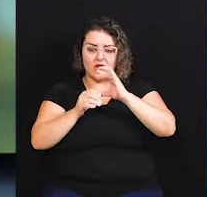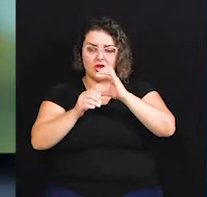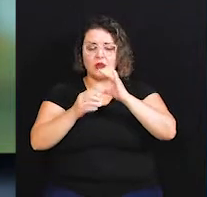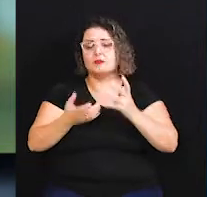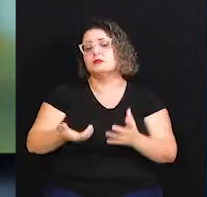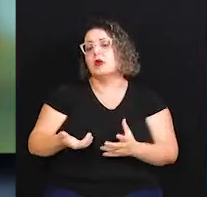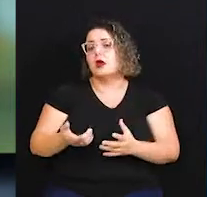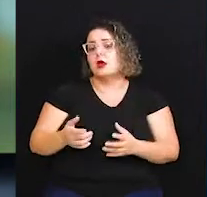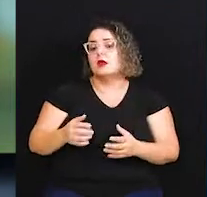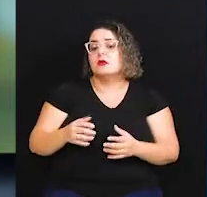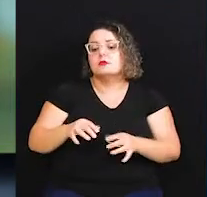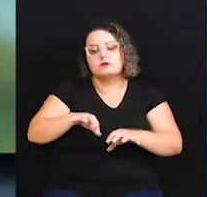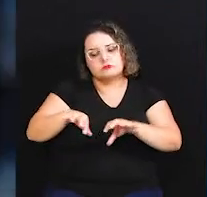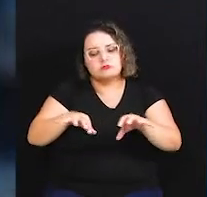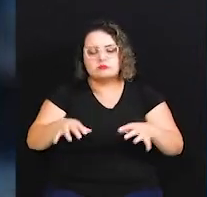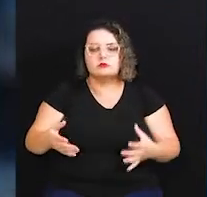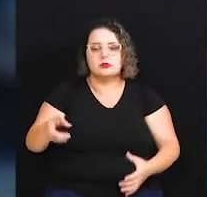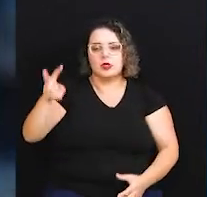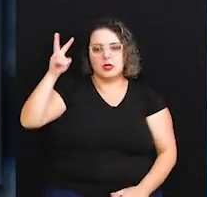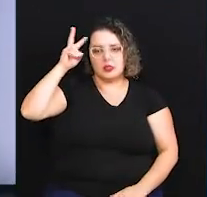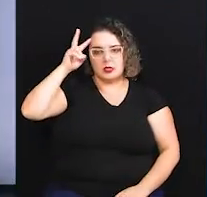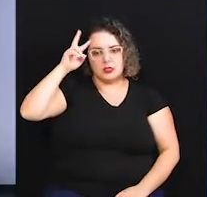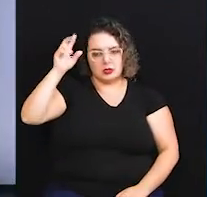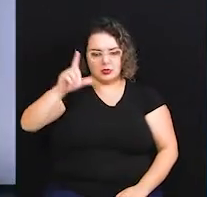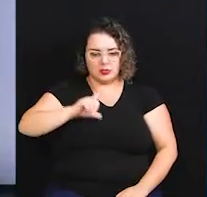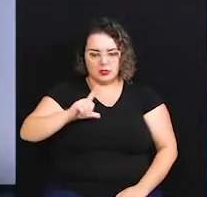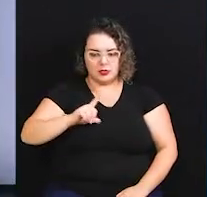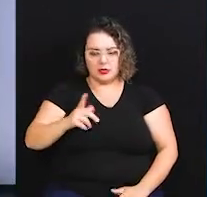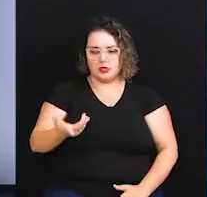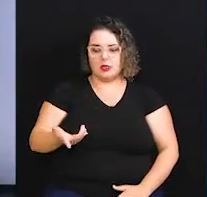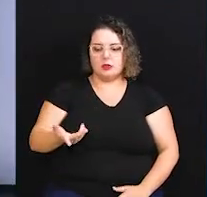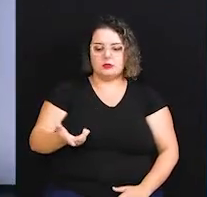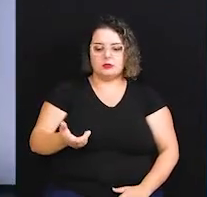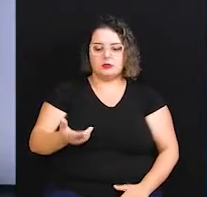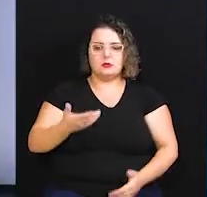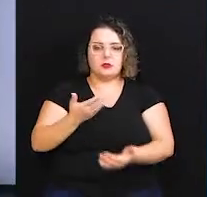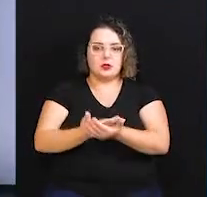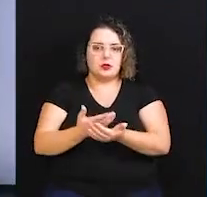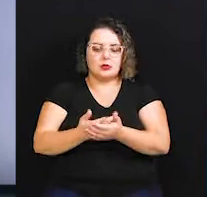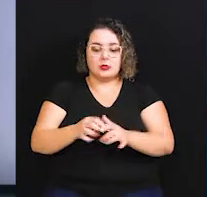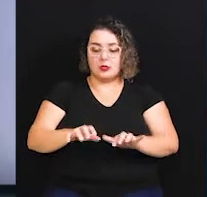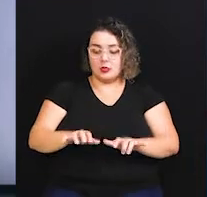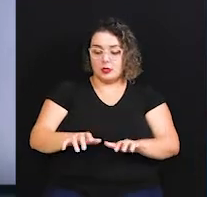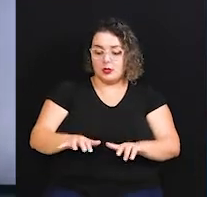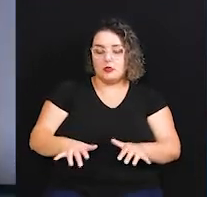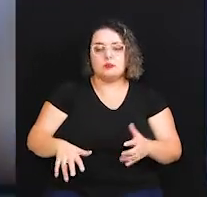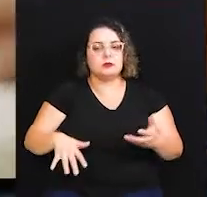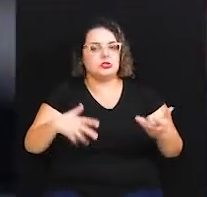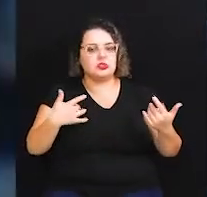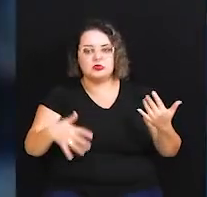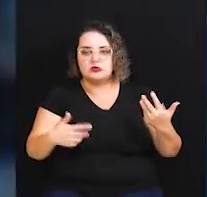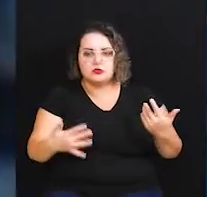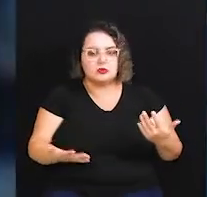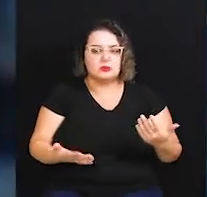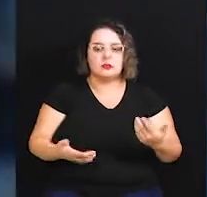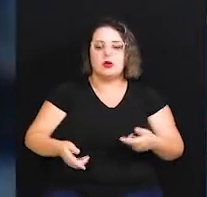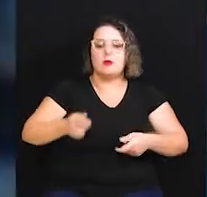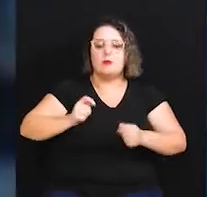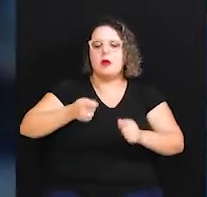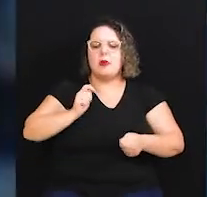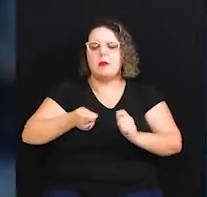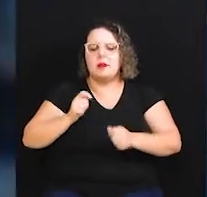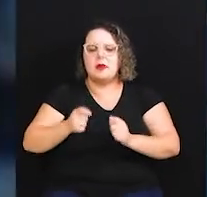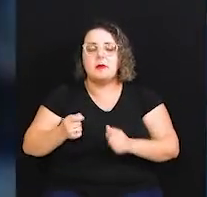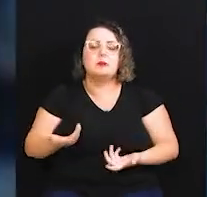e a gente divide, né? Então, segunda-feira a gente tem lá a aula de piano, aula de violão,